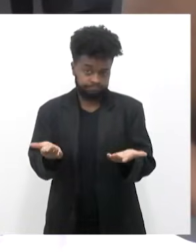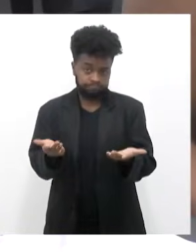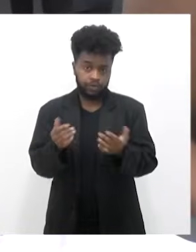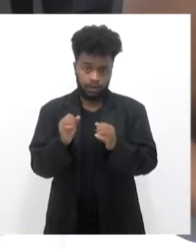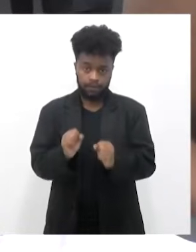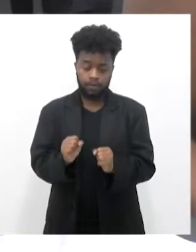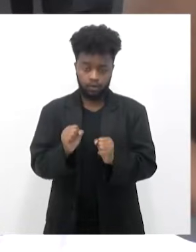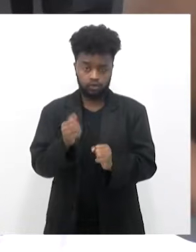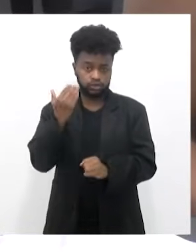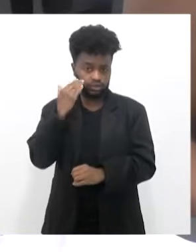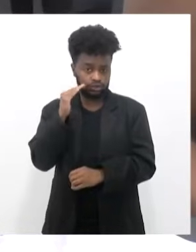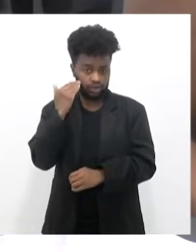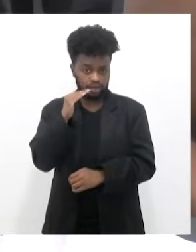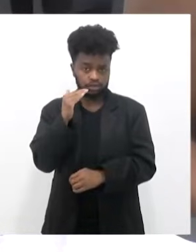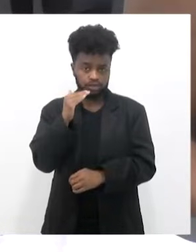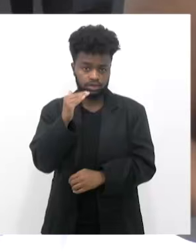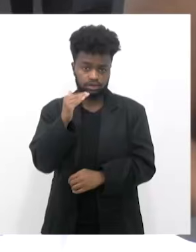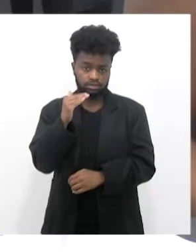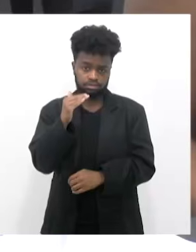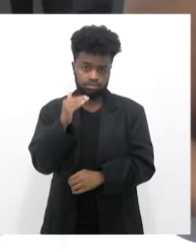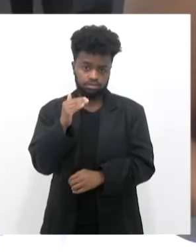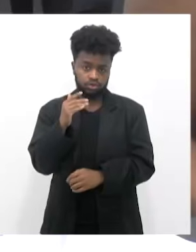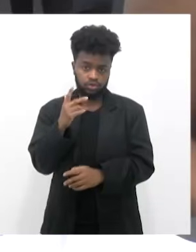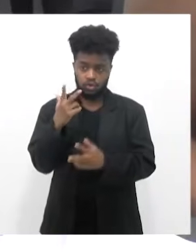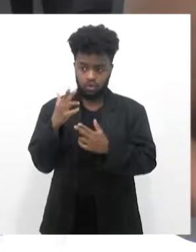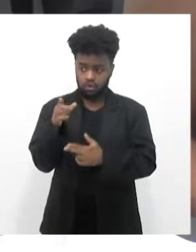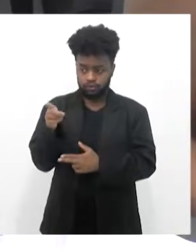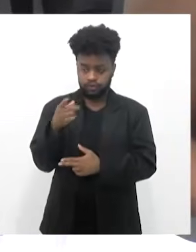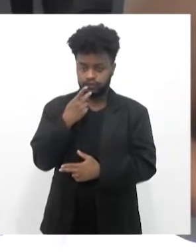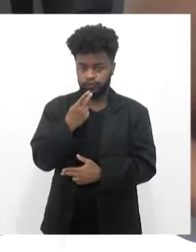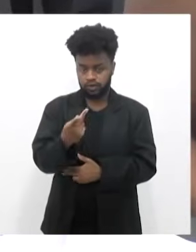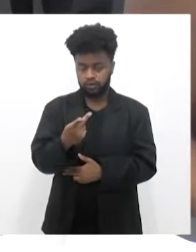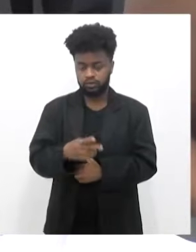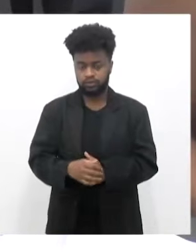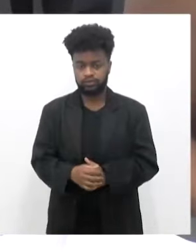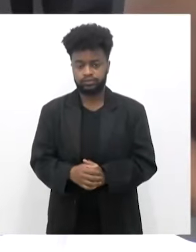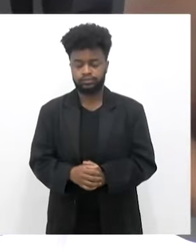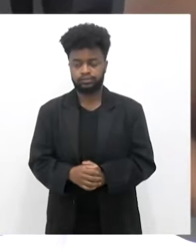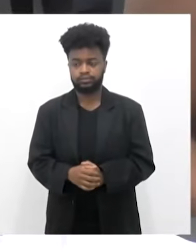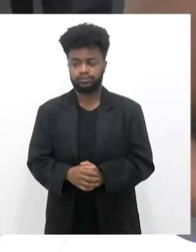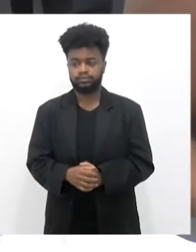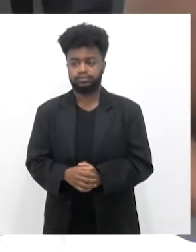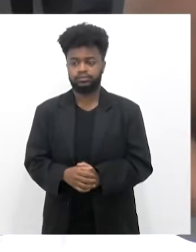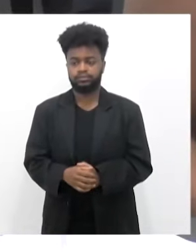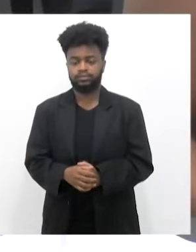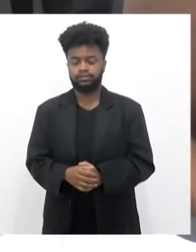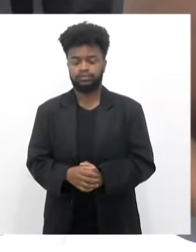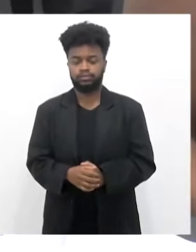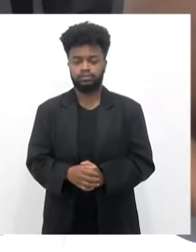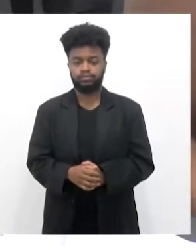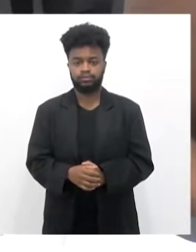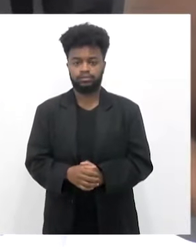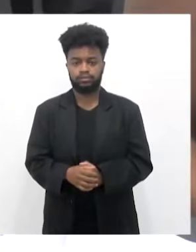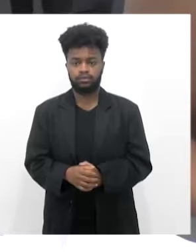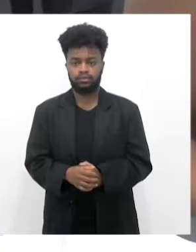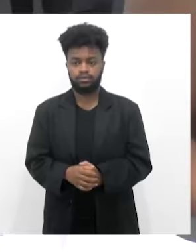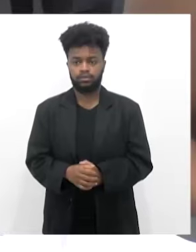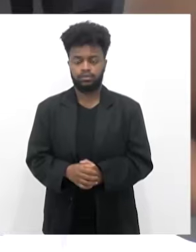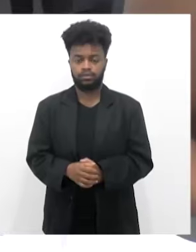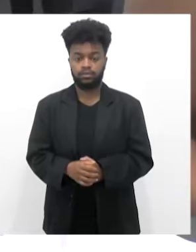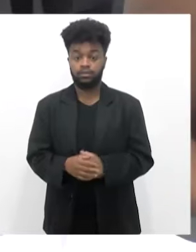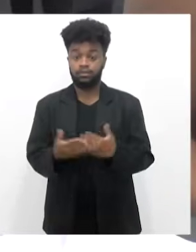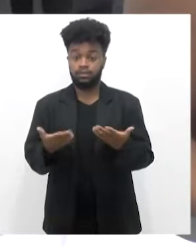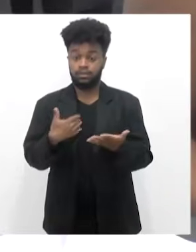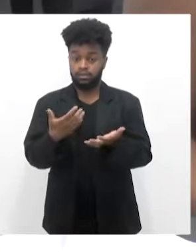pode entender na esteira do que Vossa Excelência está sustentando. Então, estou